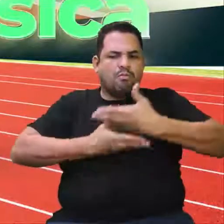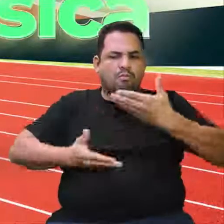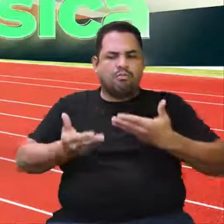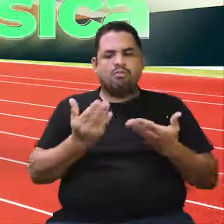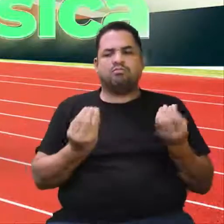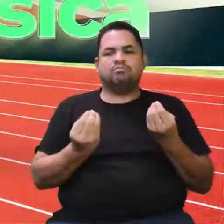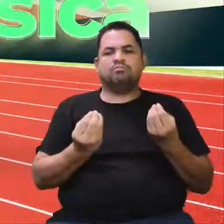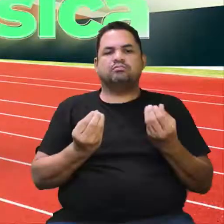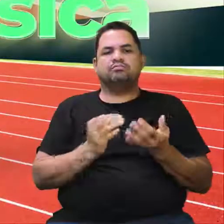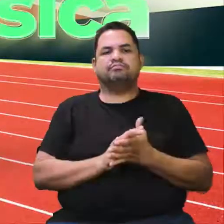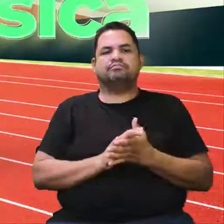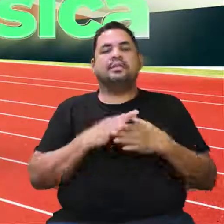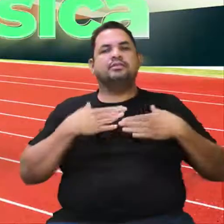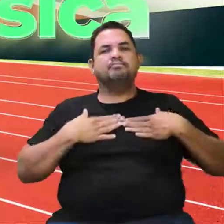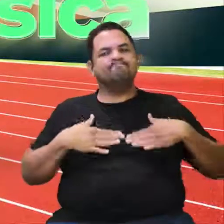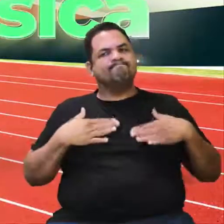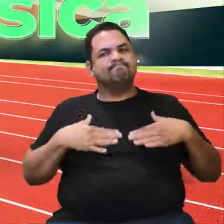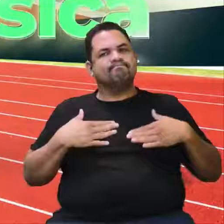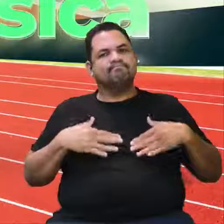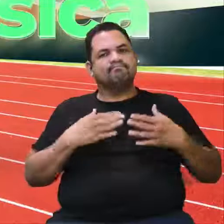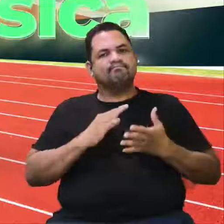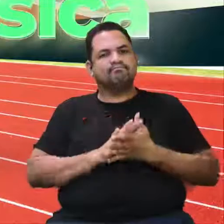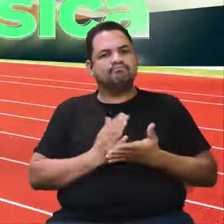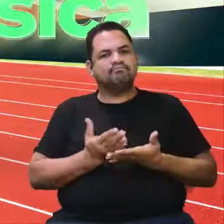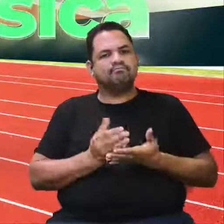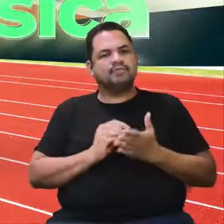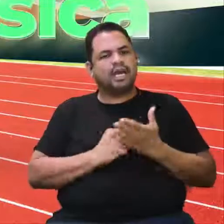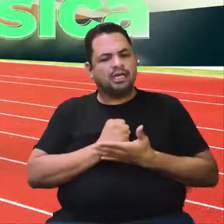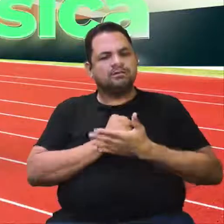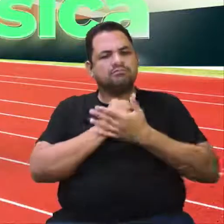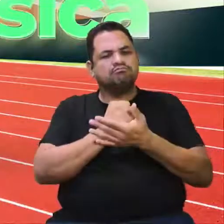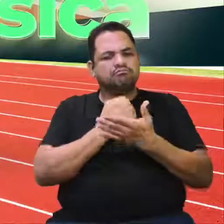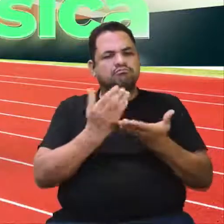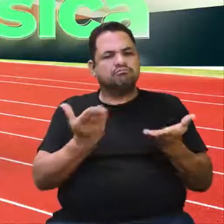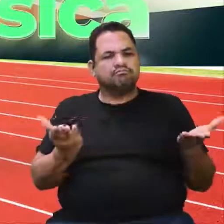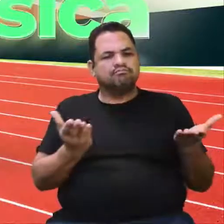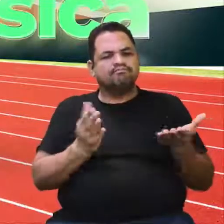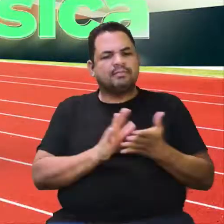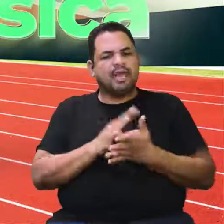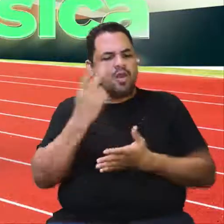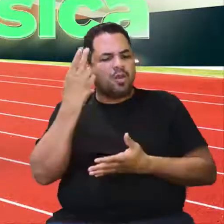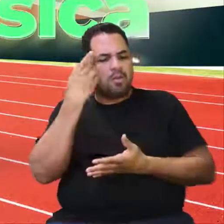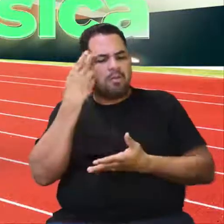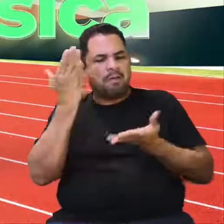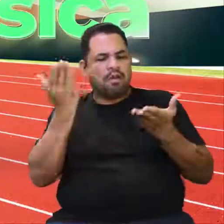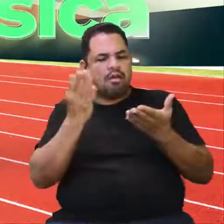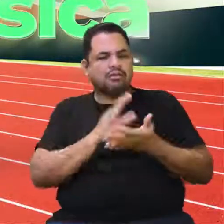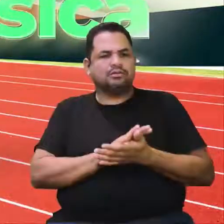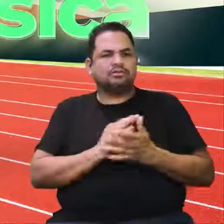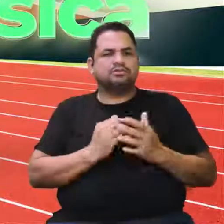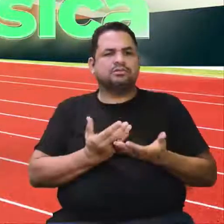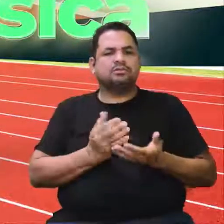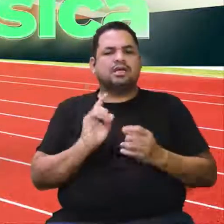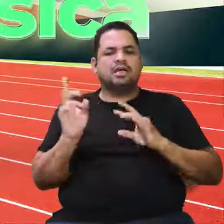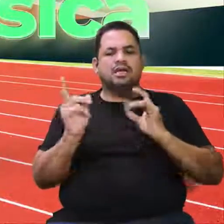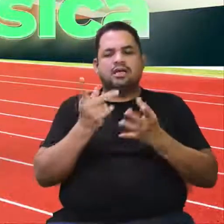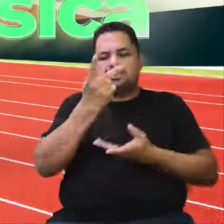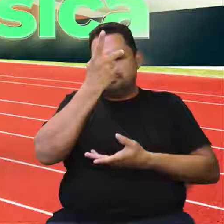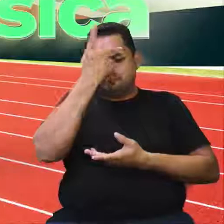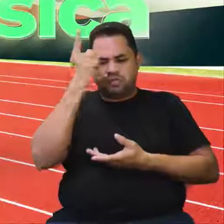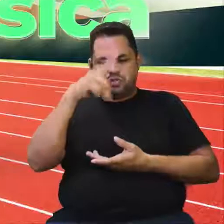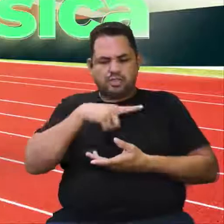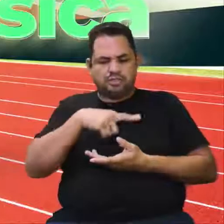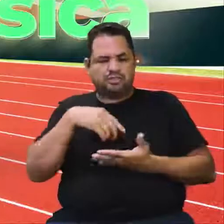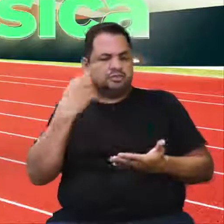relaciono com isso? Tá tranquilo? Tá favorável? Tá espontâneo? Tá mostrando essência? Porque cada um carrega as